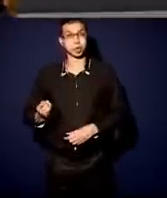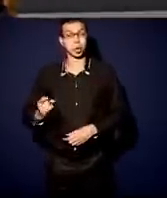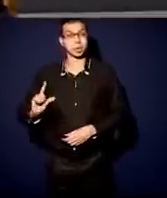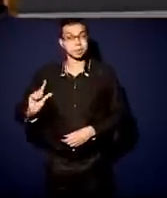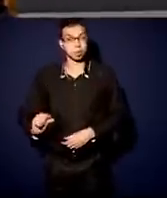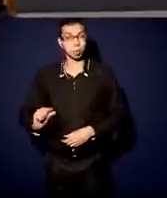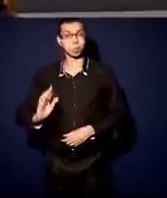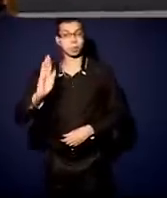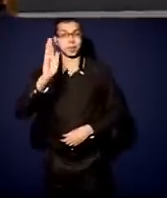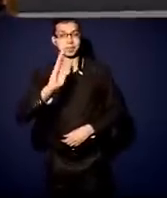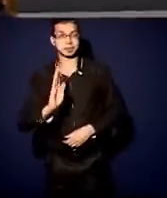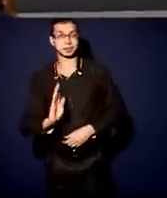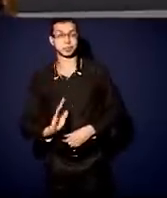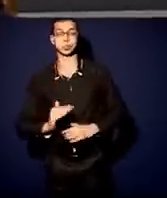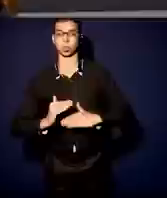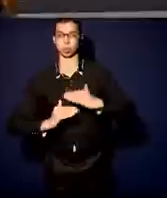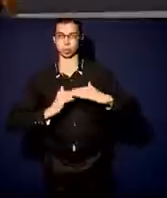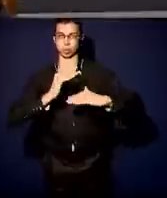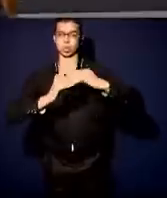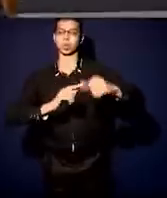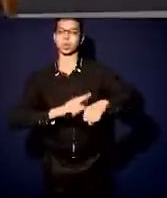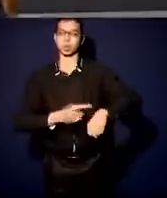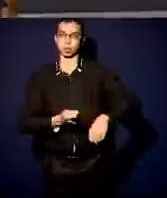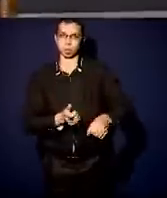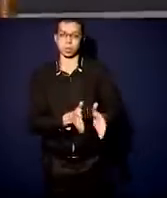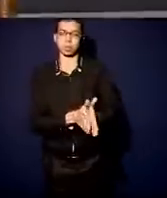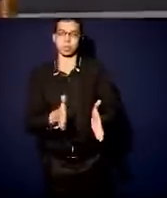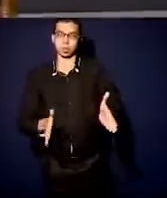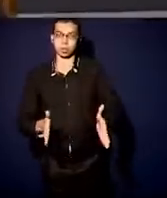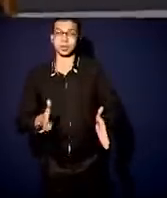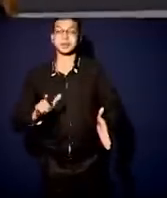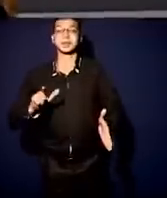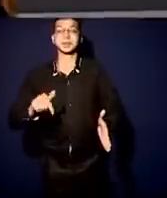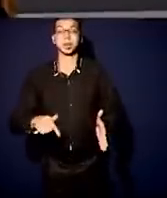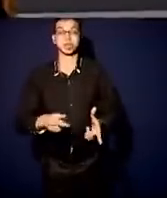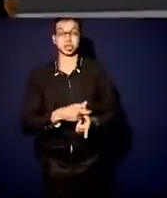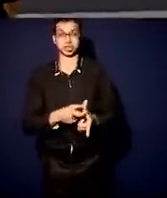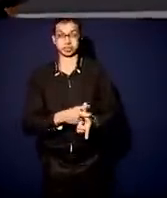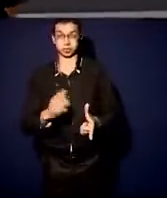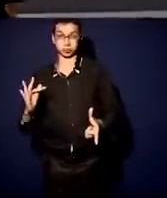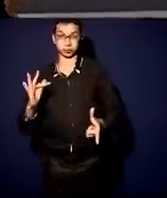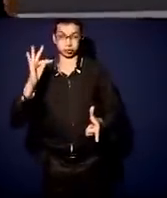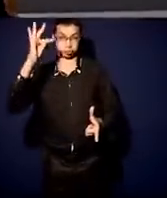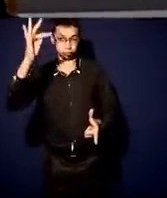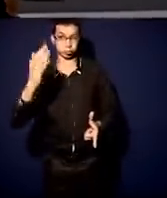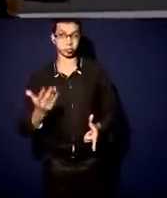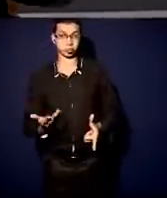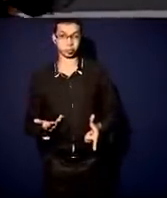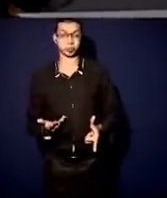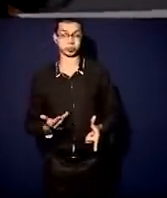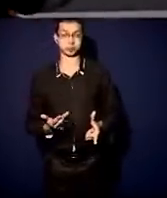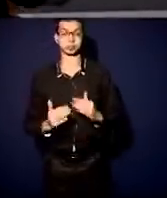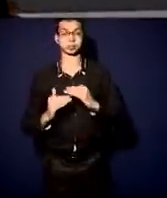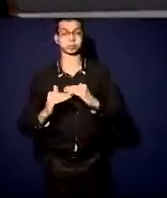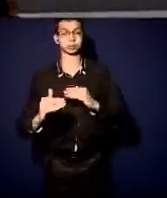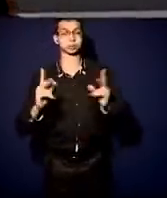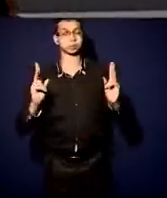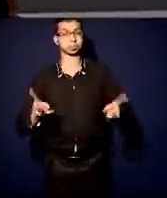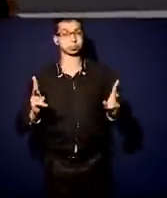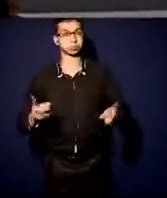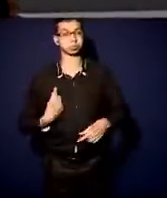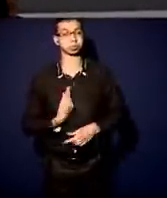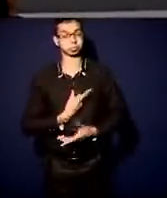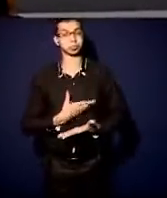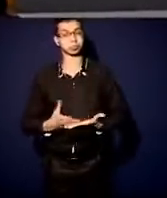mais do curto prazo com ajuste fiscal que a dívida se estabiliza lá na frente a gente abre um cenário de queda contínua da taxa de juros